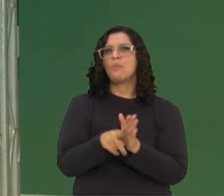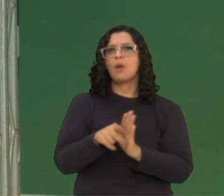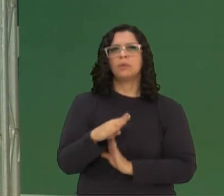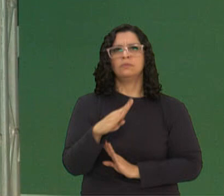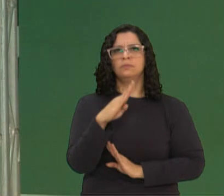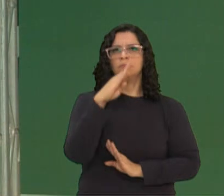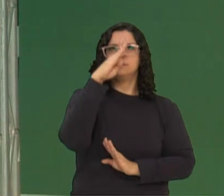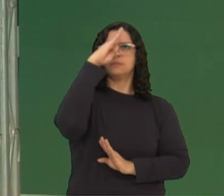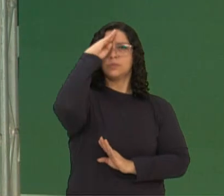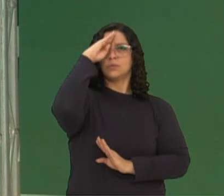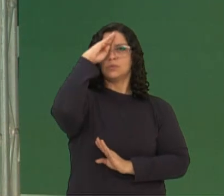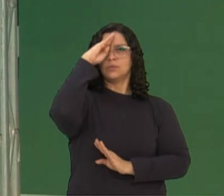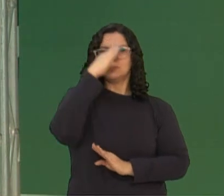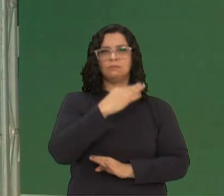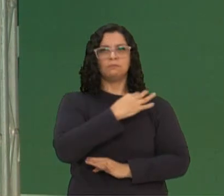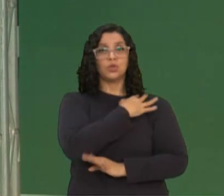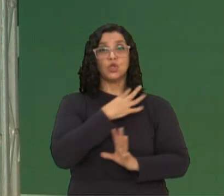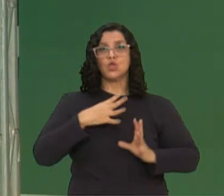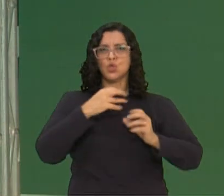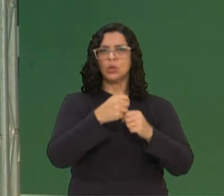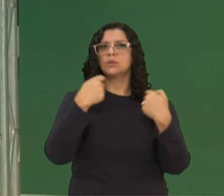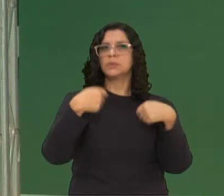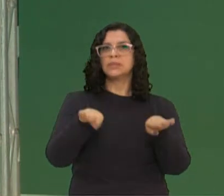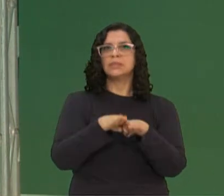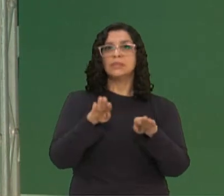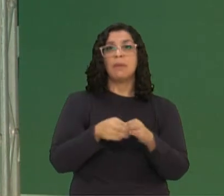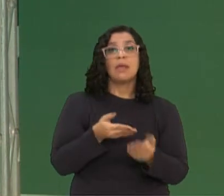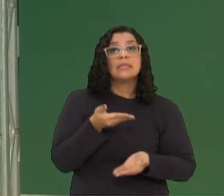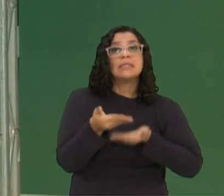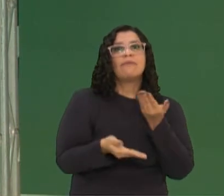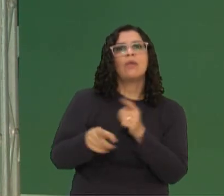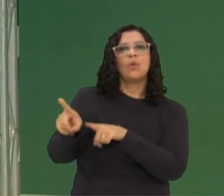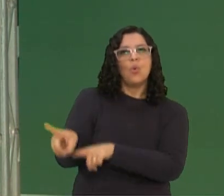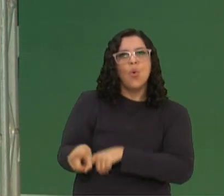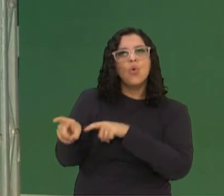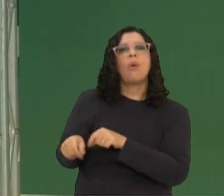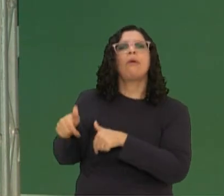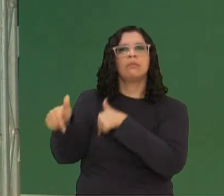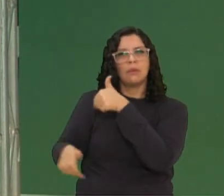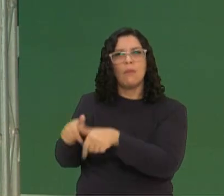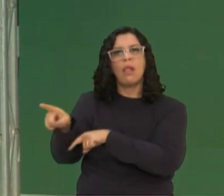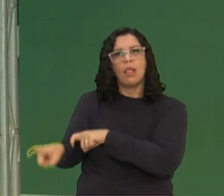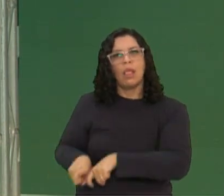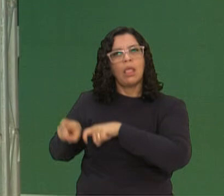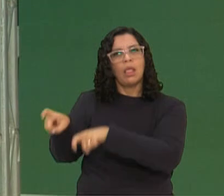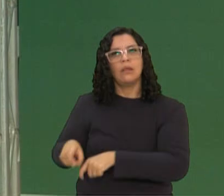militarismo, serviço militar obrigatório, e nem com a servidão dos camponeses na Áustria.